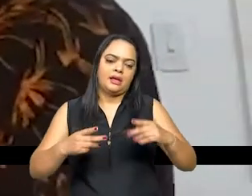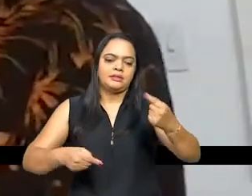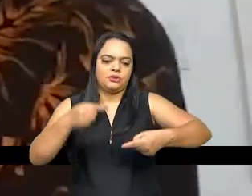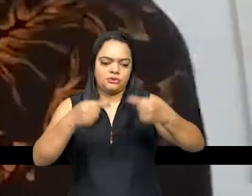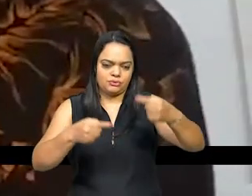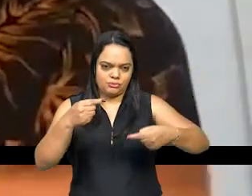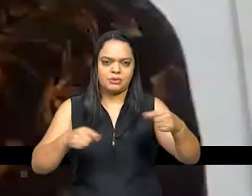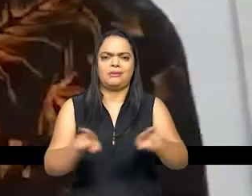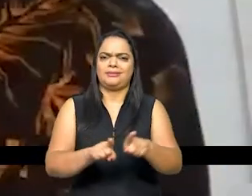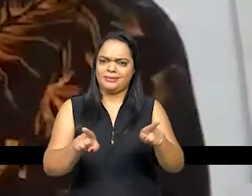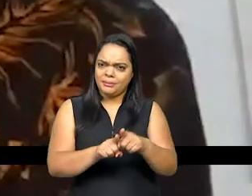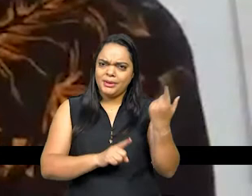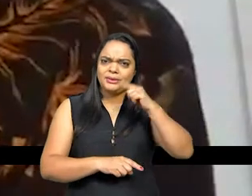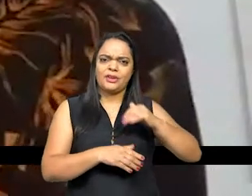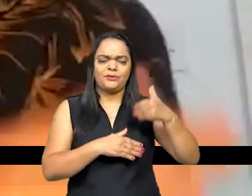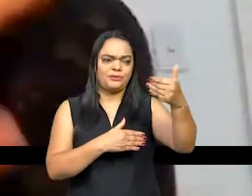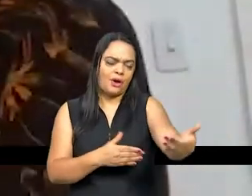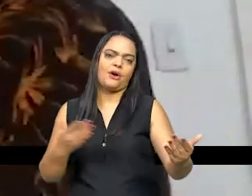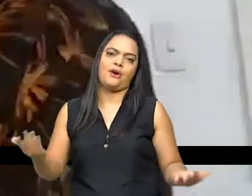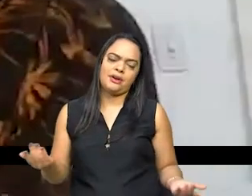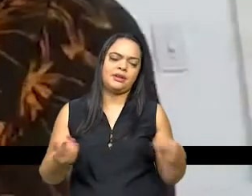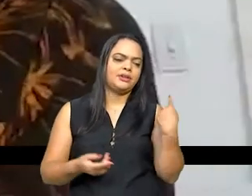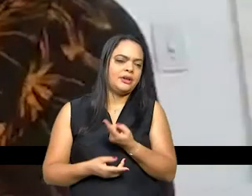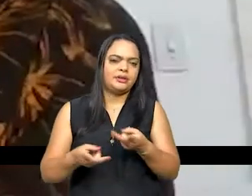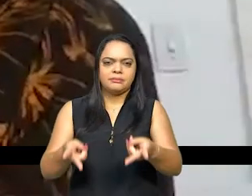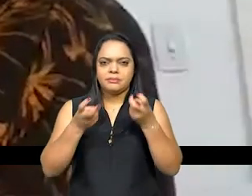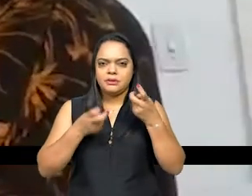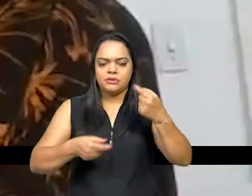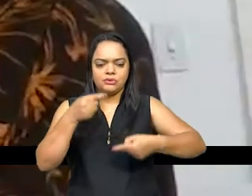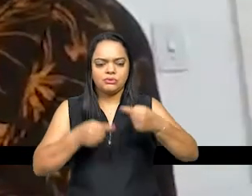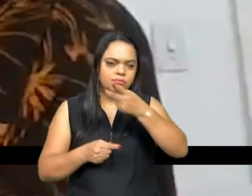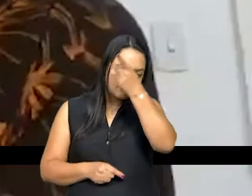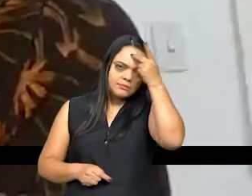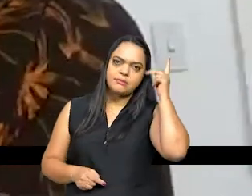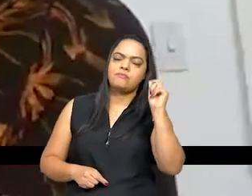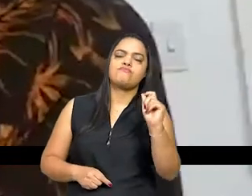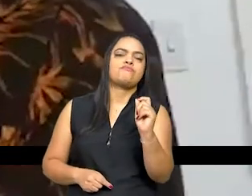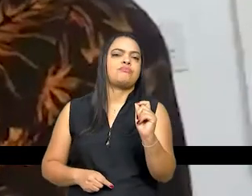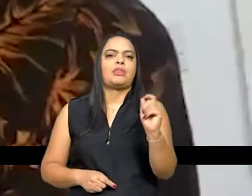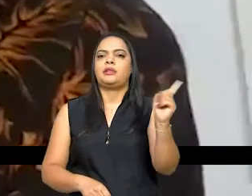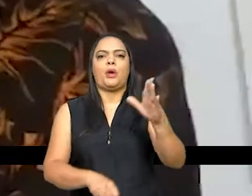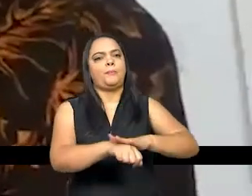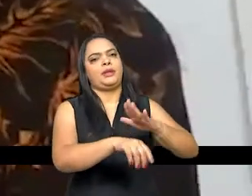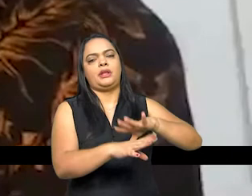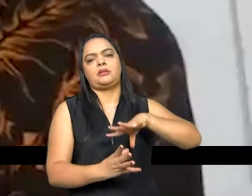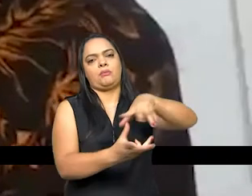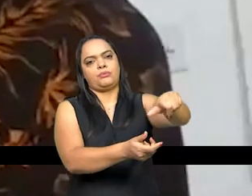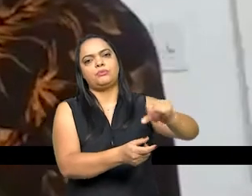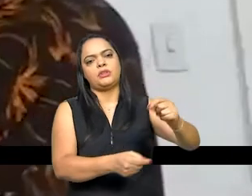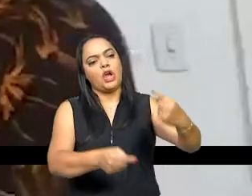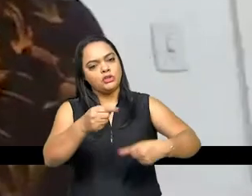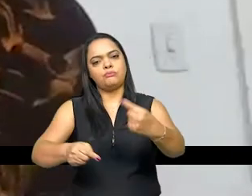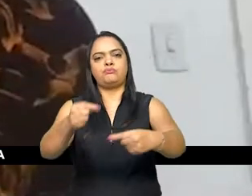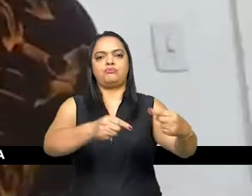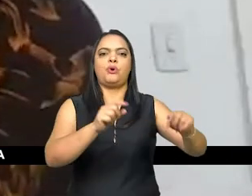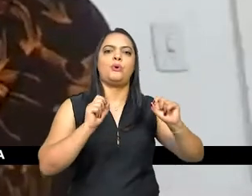também, você vê aí blogs, você vê a discussão de pessoas que não pertencem a esse mundo fazendo essas